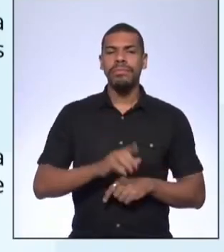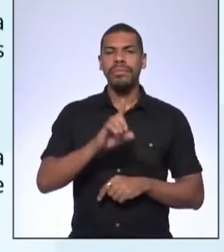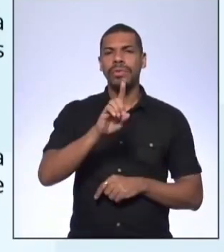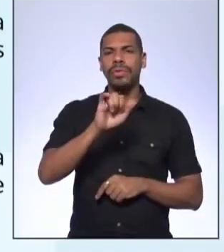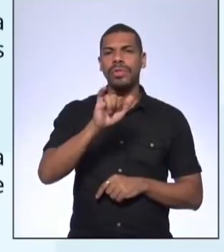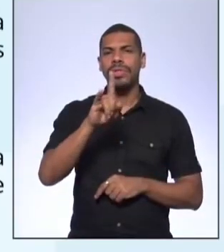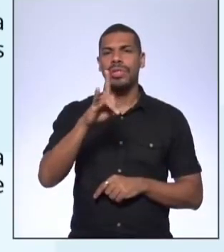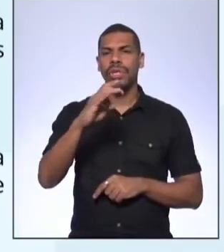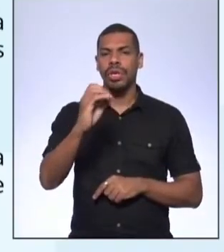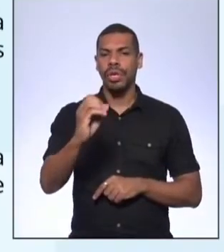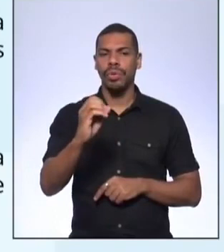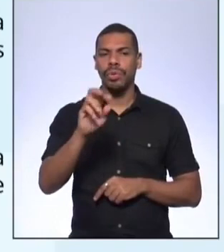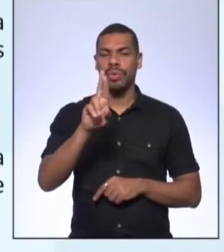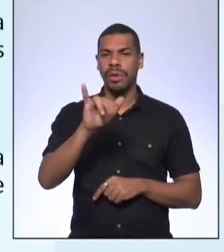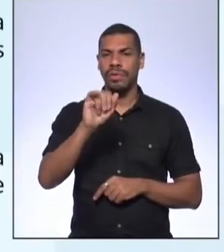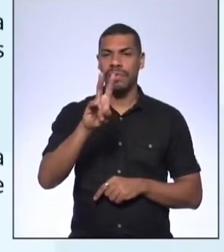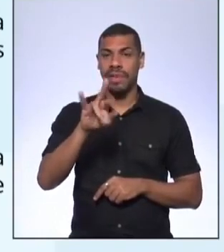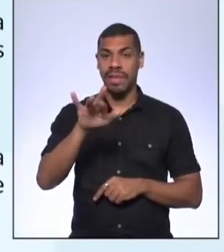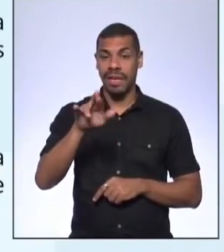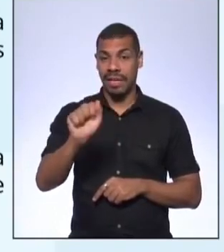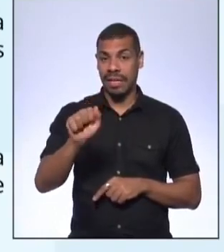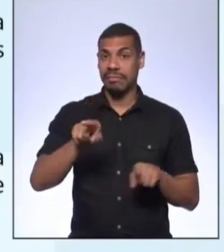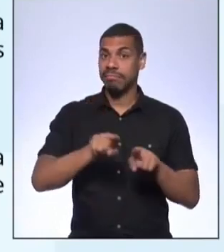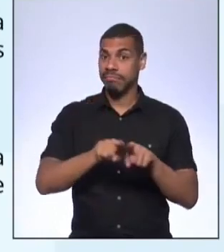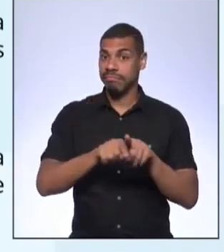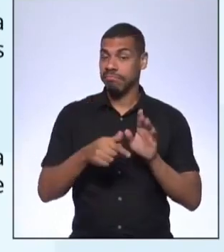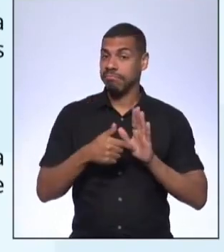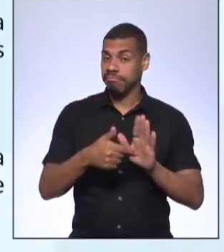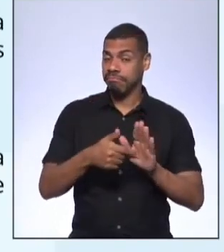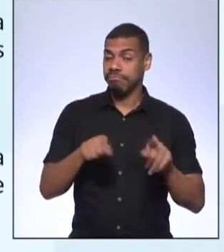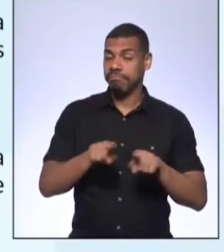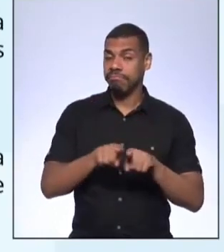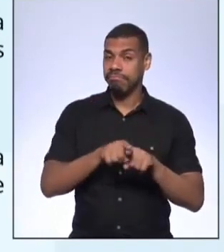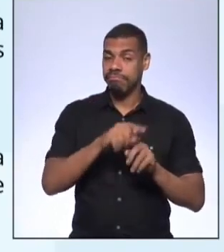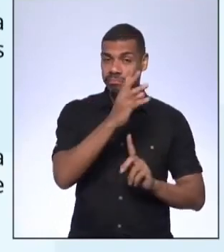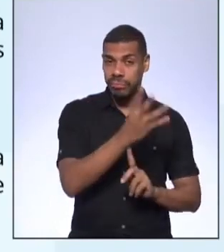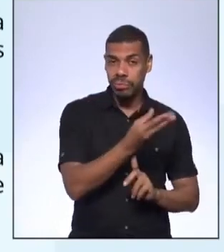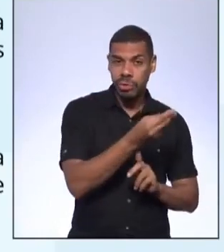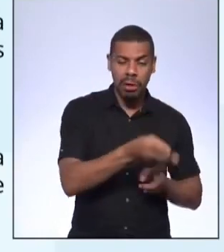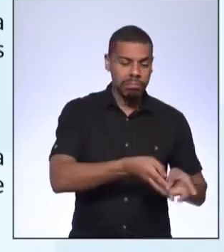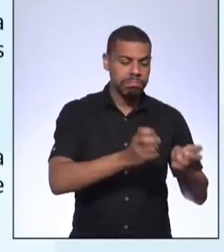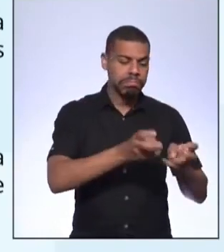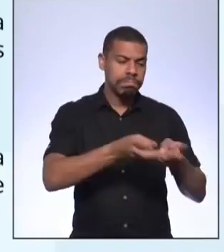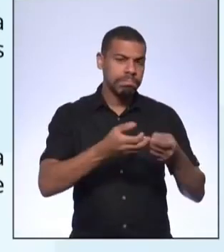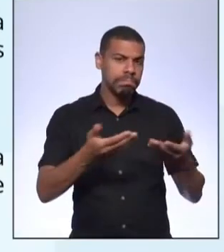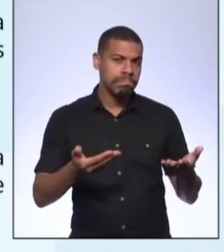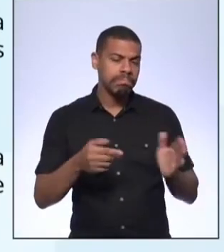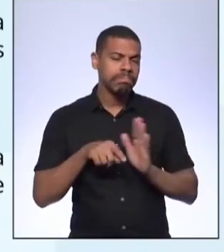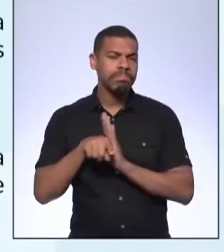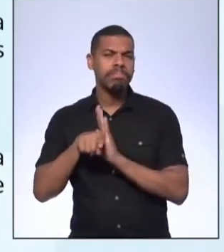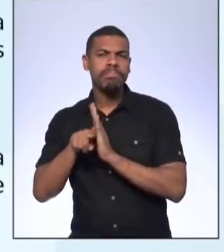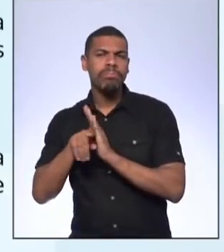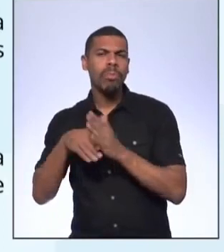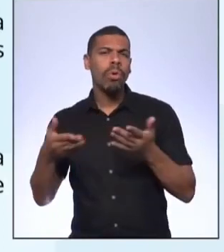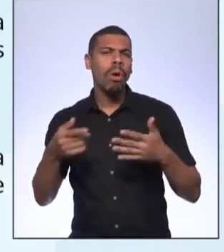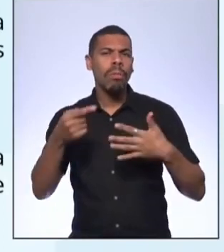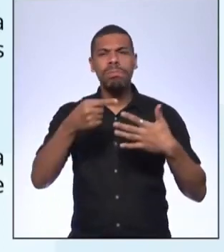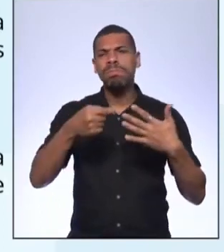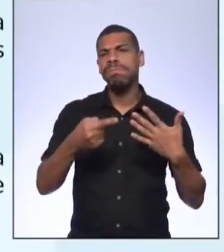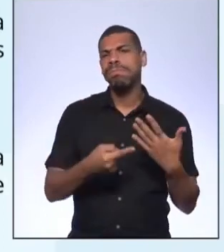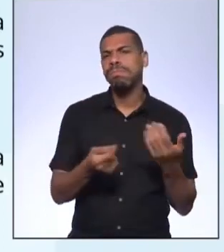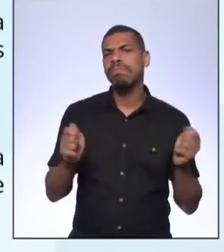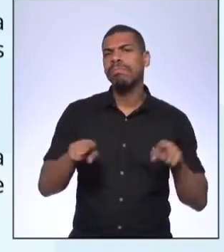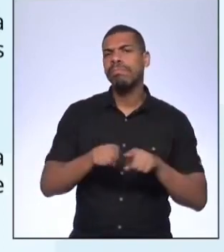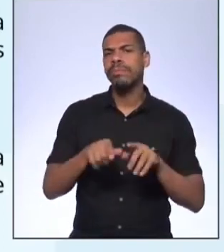lá no finalzinho, que vocês também têm a reprodução no caderno do aluno e identificar na obra analisada os aspectos da conquista